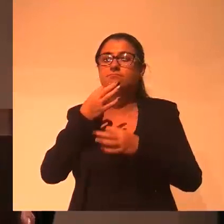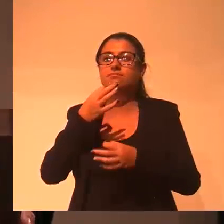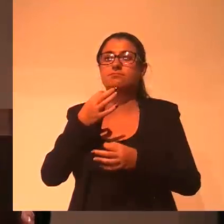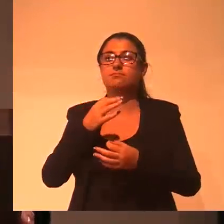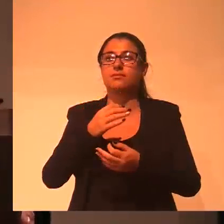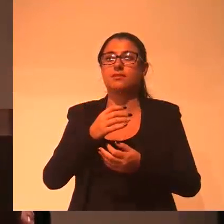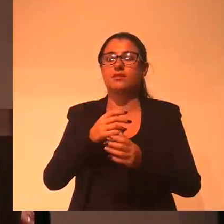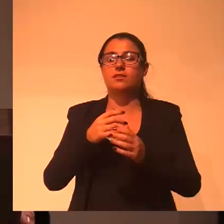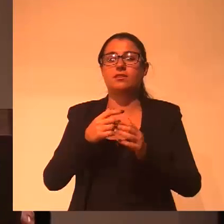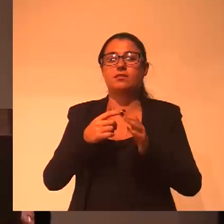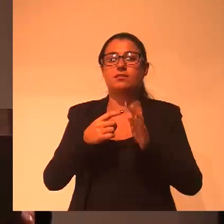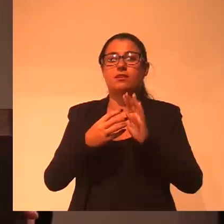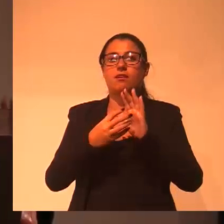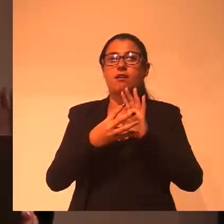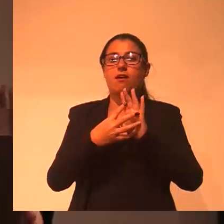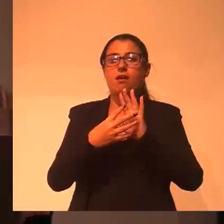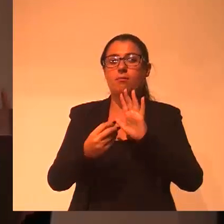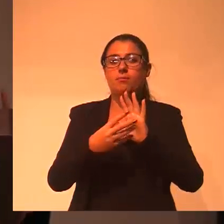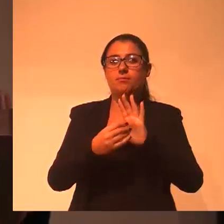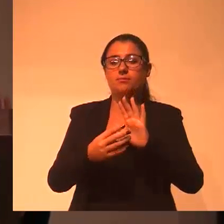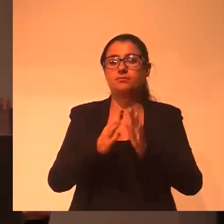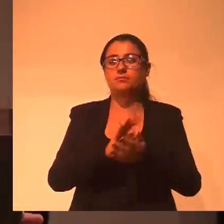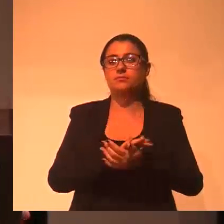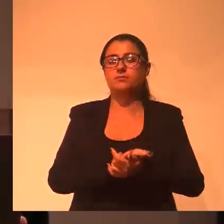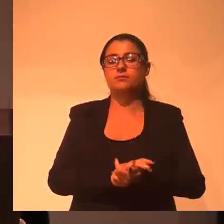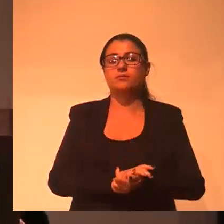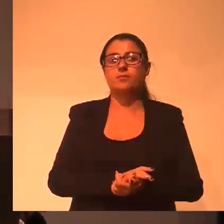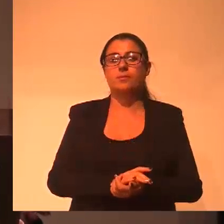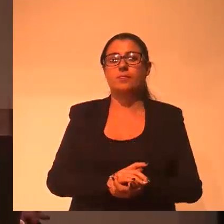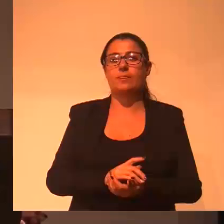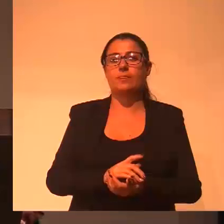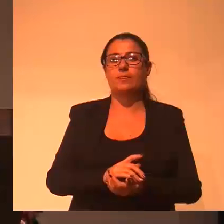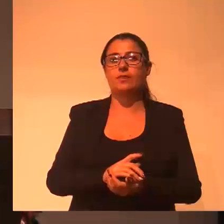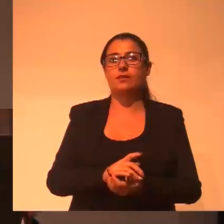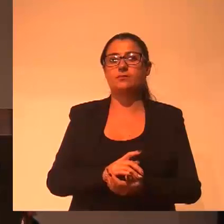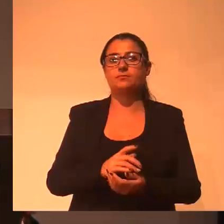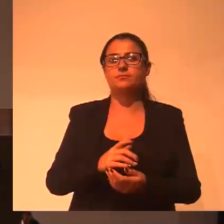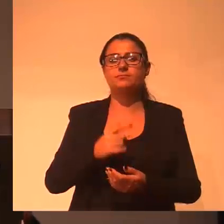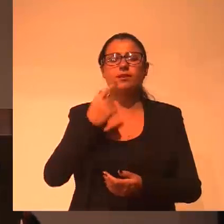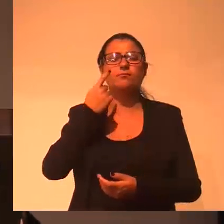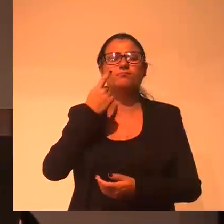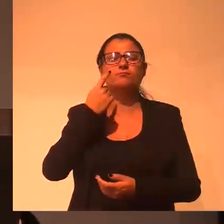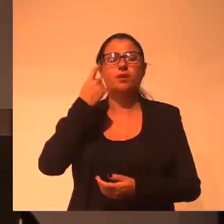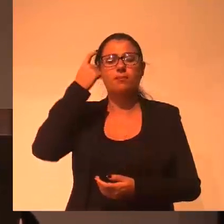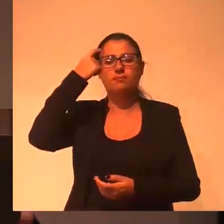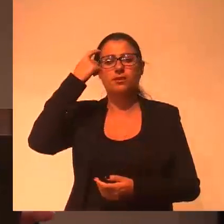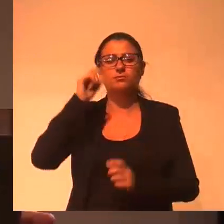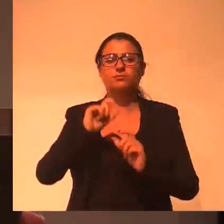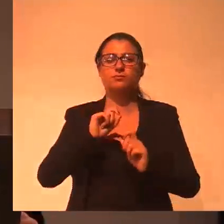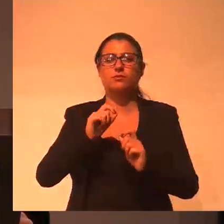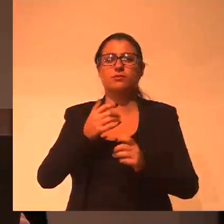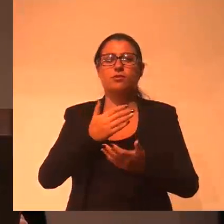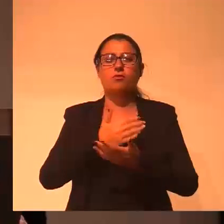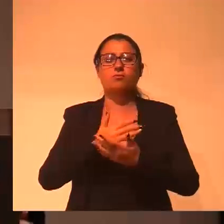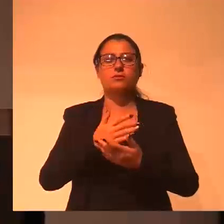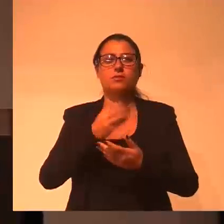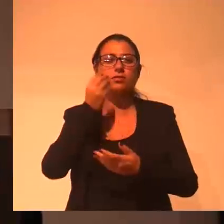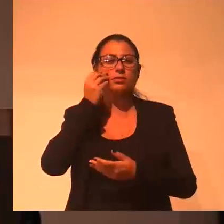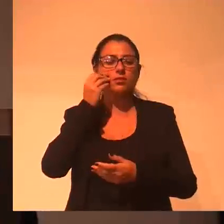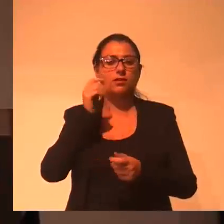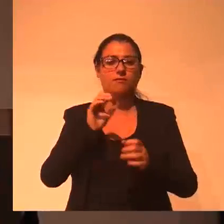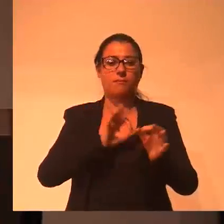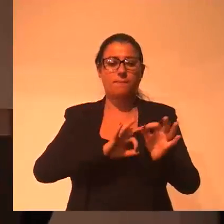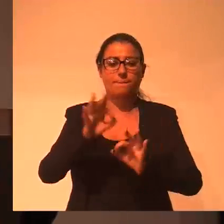questão da LOA, porque eu enxergo o seguinte, a partir do momento que a gente tenta fazer um planejamento melhor, a gente